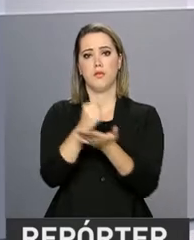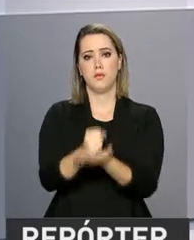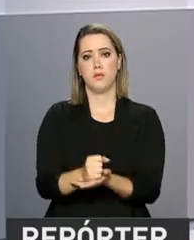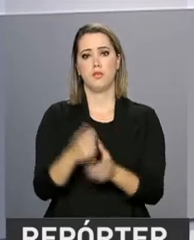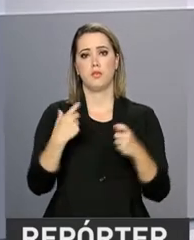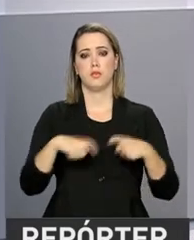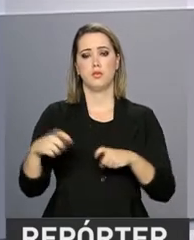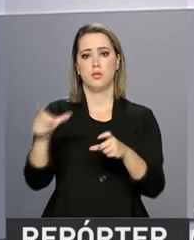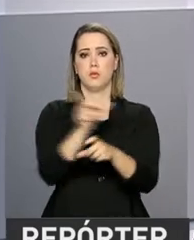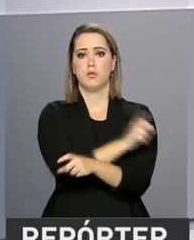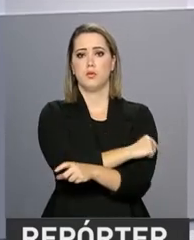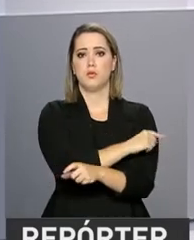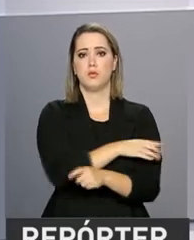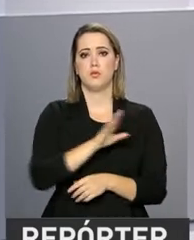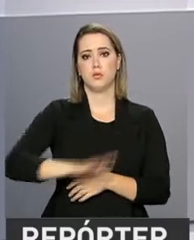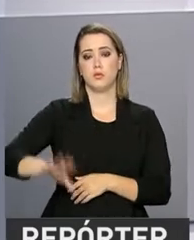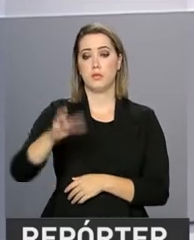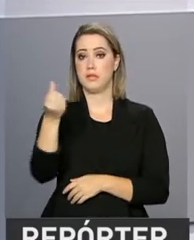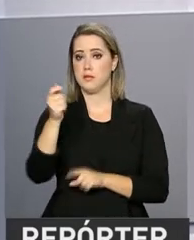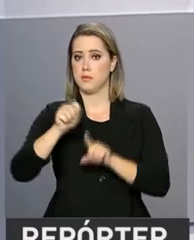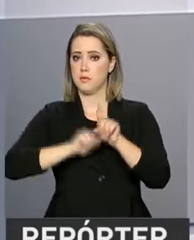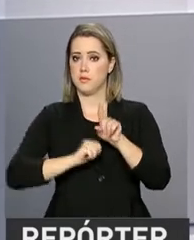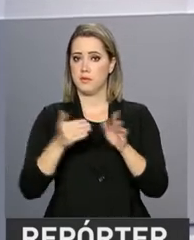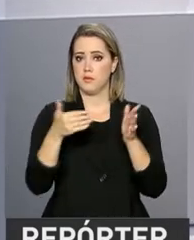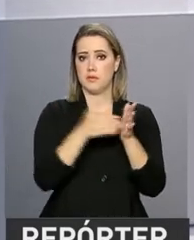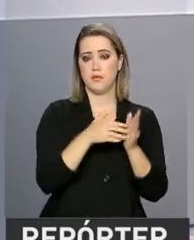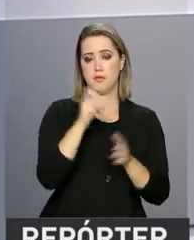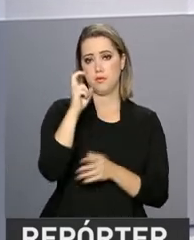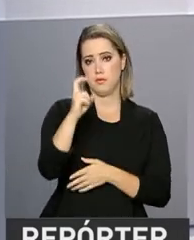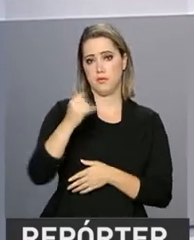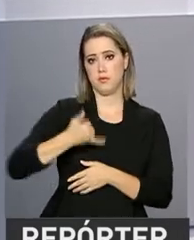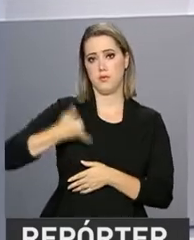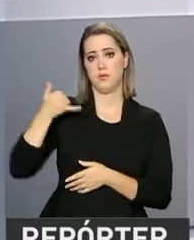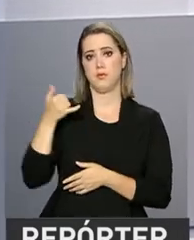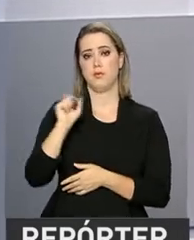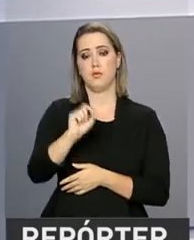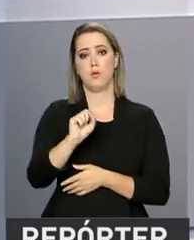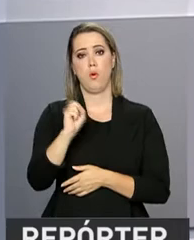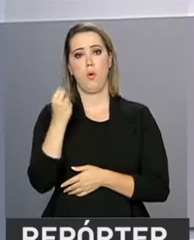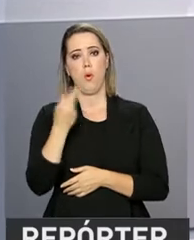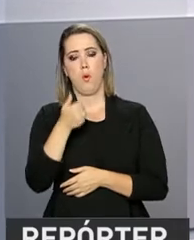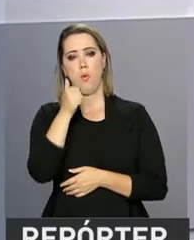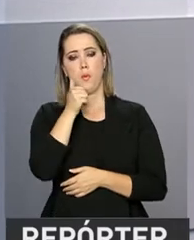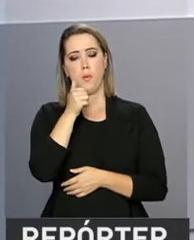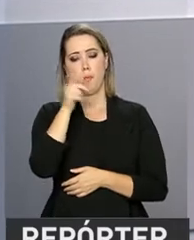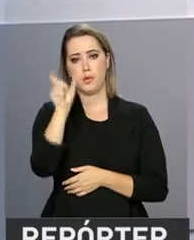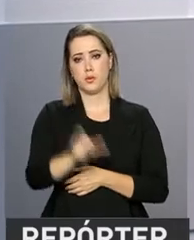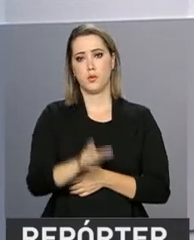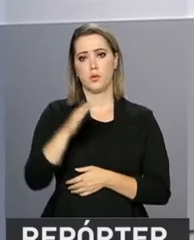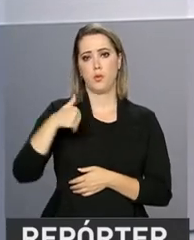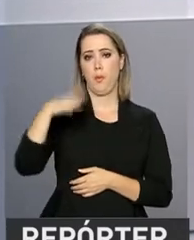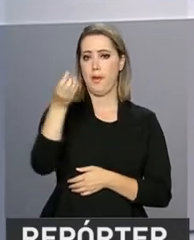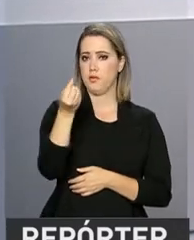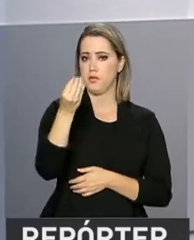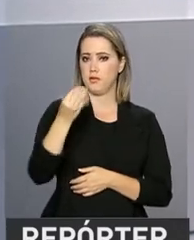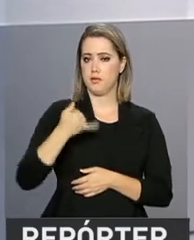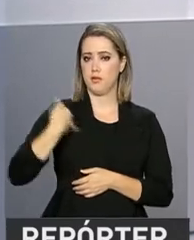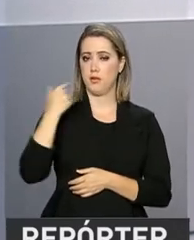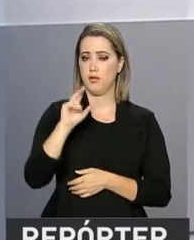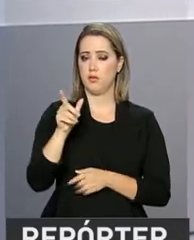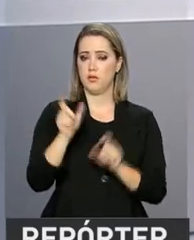postos de vacinação para crianças de seis meses a menores de 5 anos pessoas com mais de 60 anos